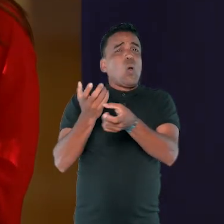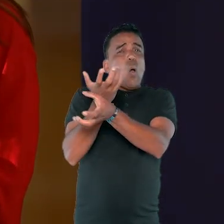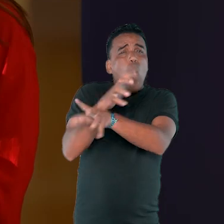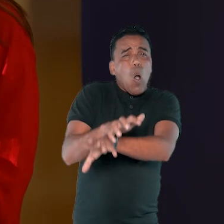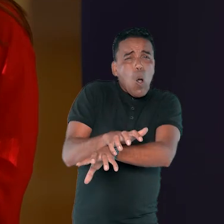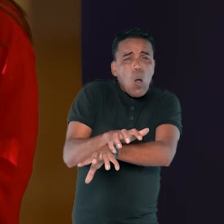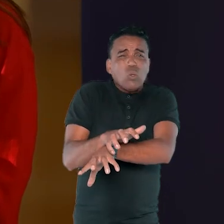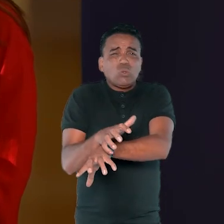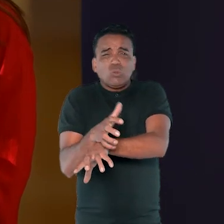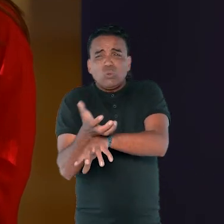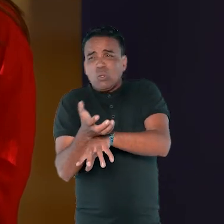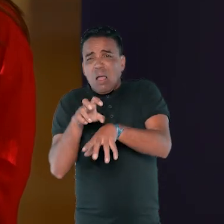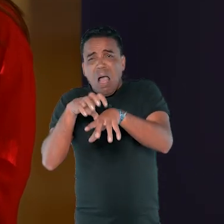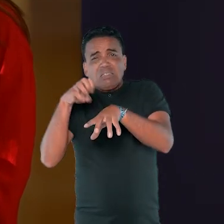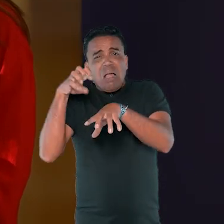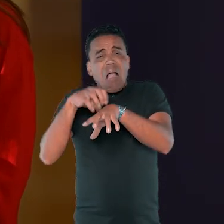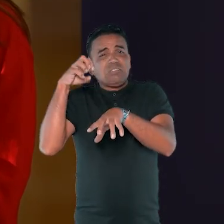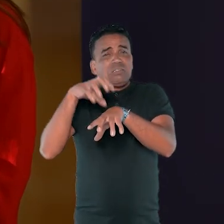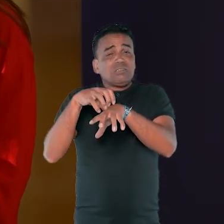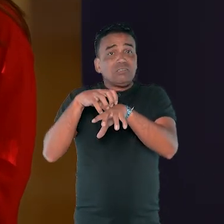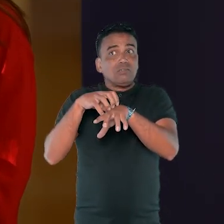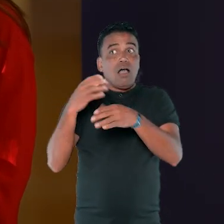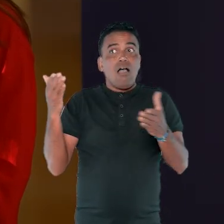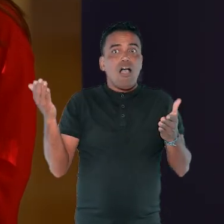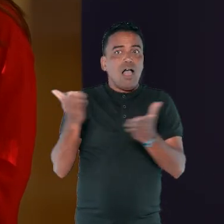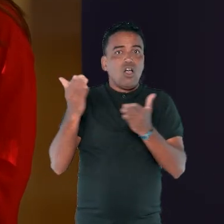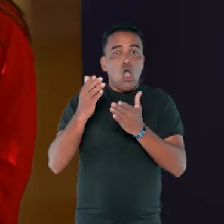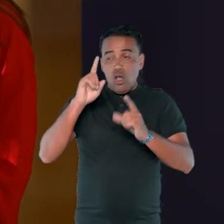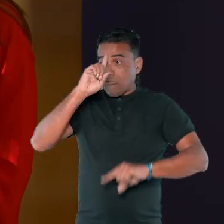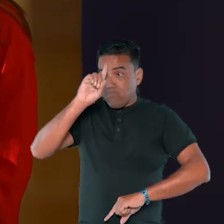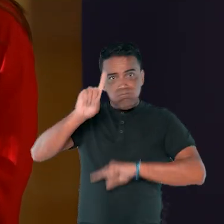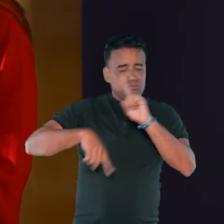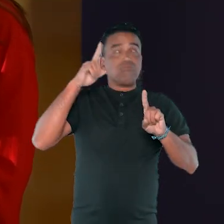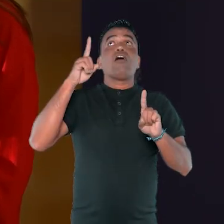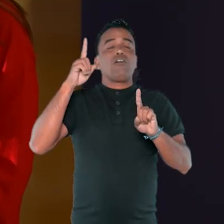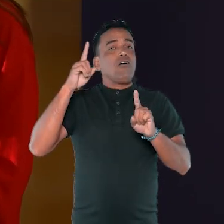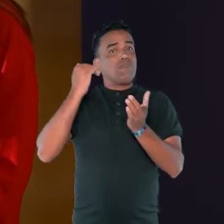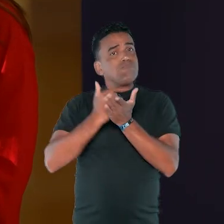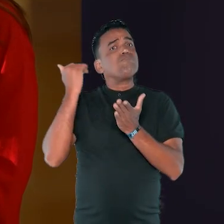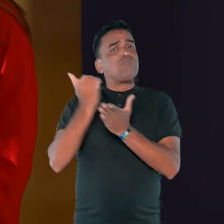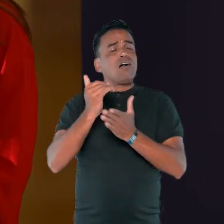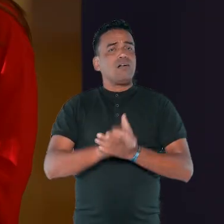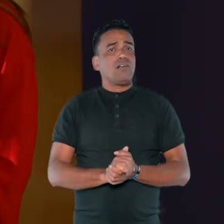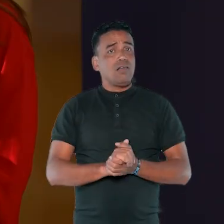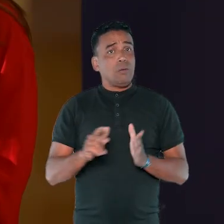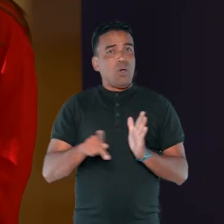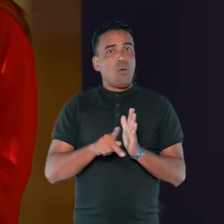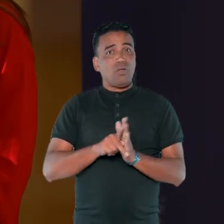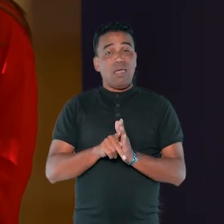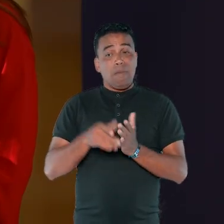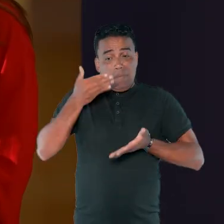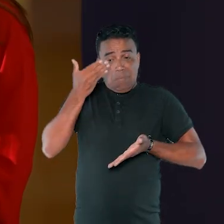revolução outrora, agora passa a convulsão em glória. E enquanto ardíamos a derrota